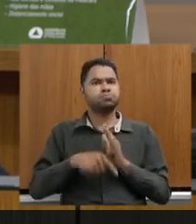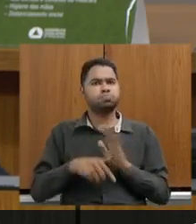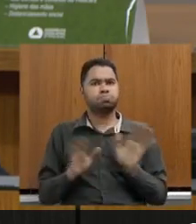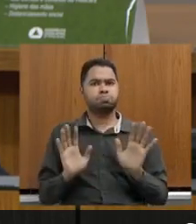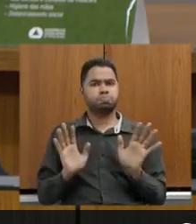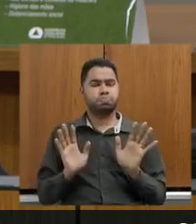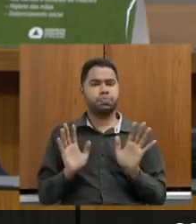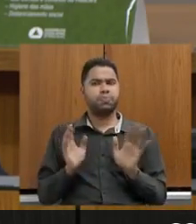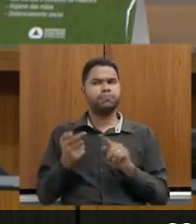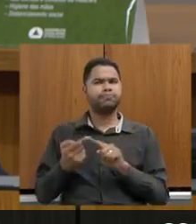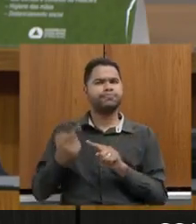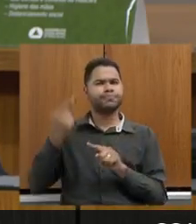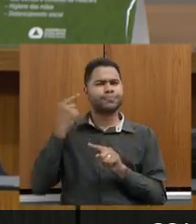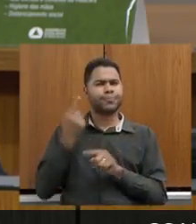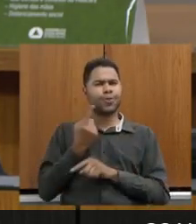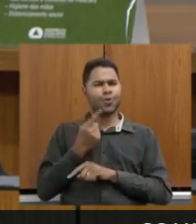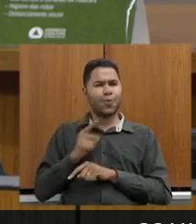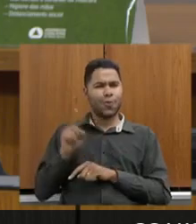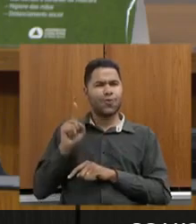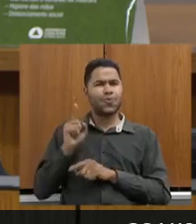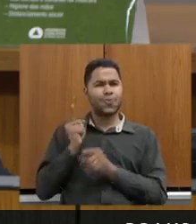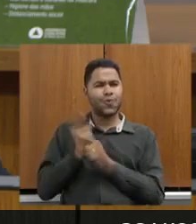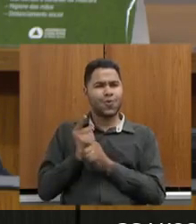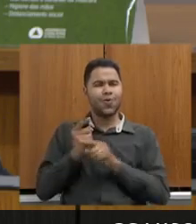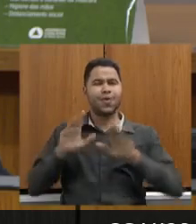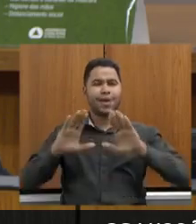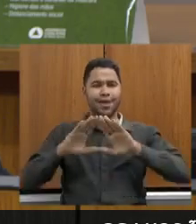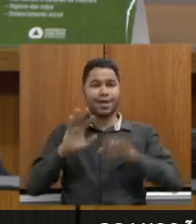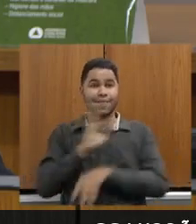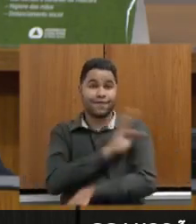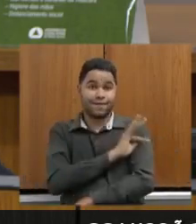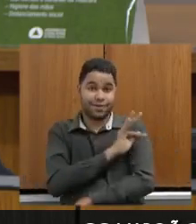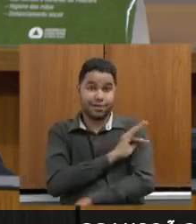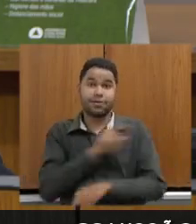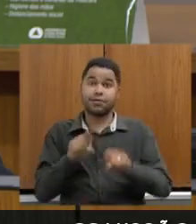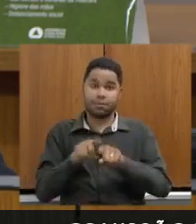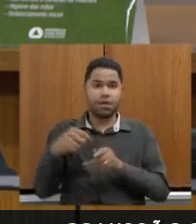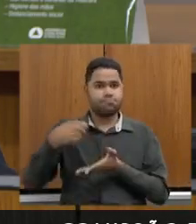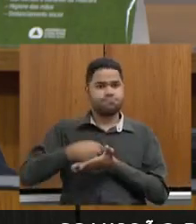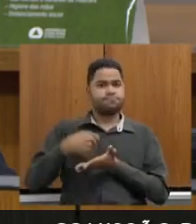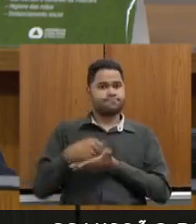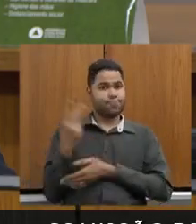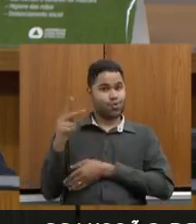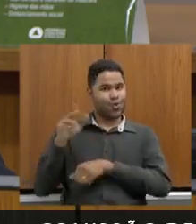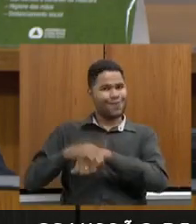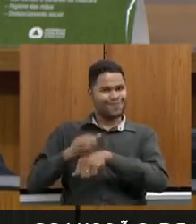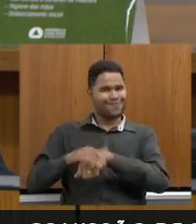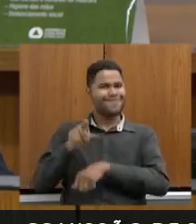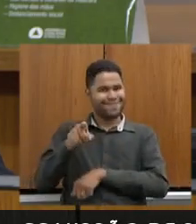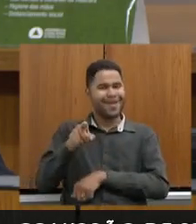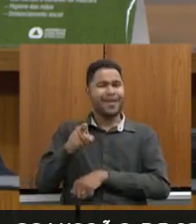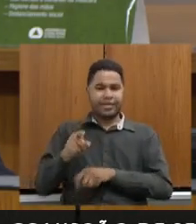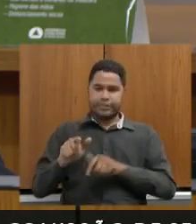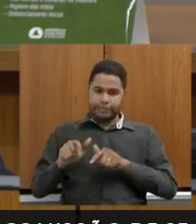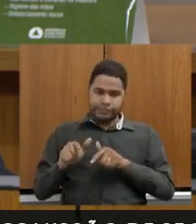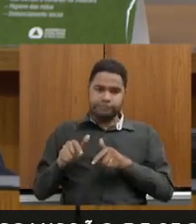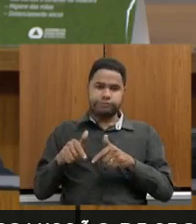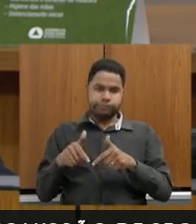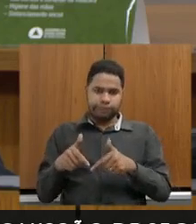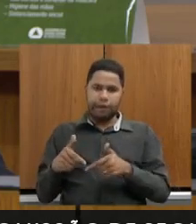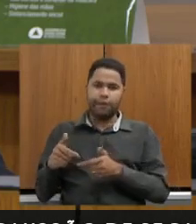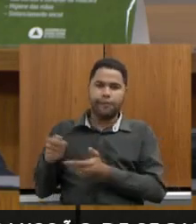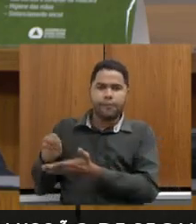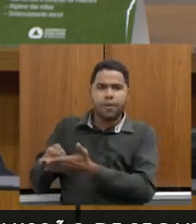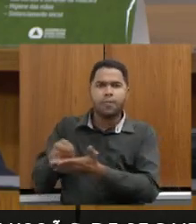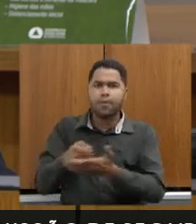atrações tanto é que desde aquela Nossa último nosso último encontro da Assembleia fiscaliza inclusive com a sua cobrança nós fizemos essa Força Tarefa justamente para